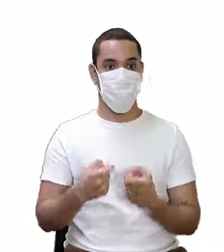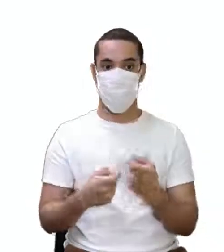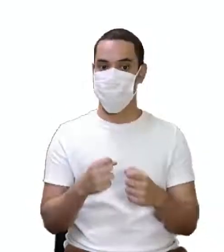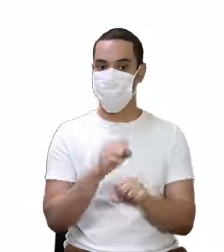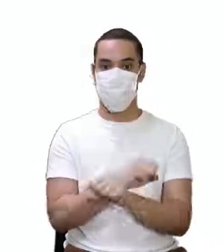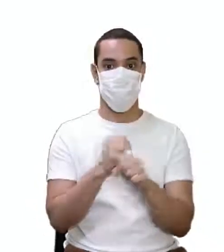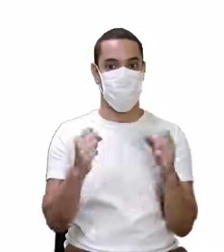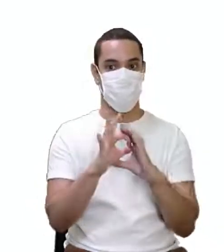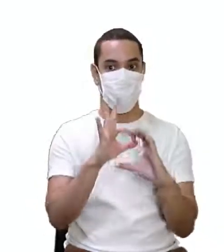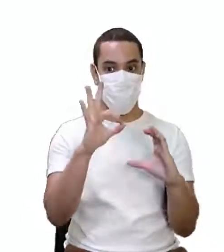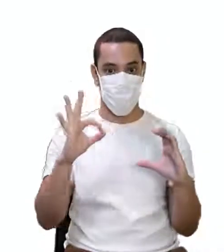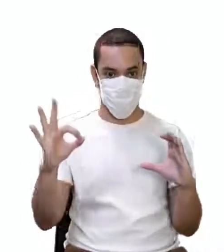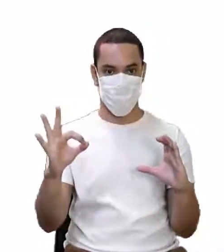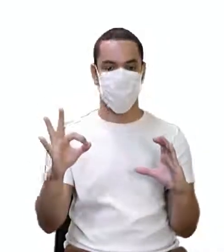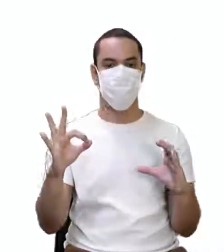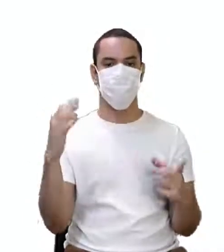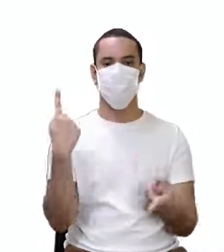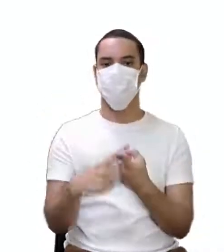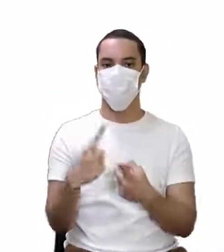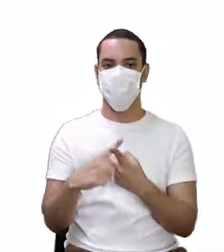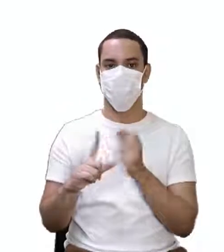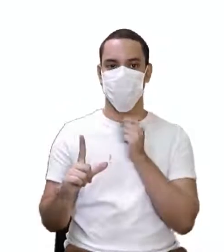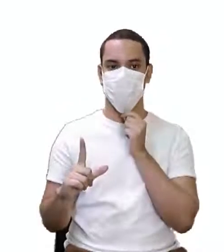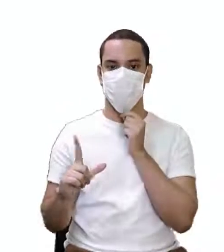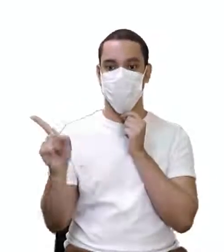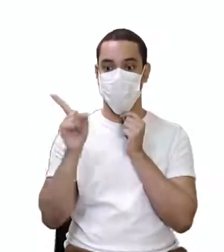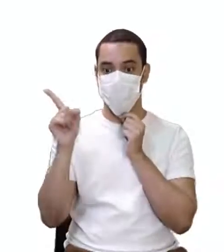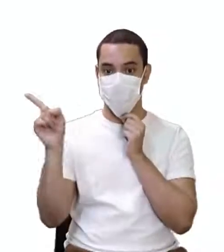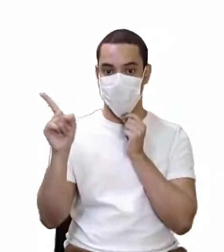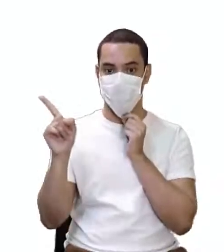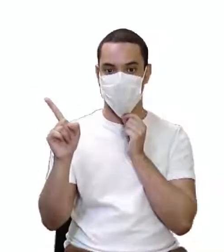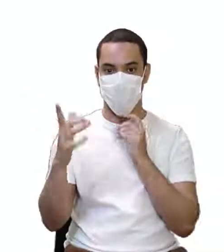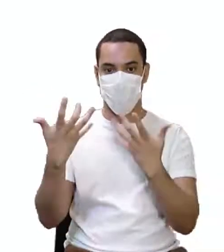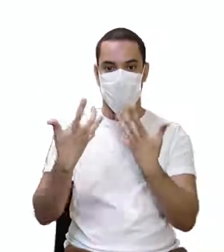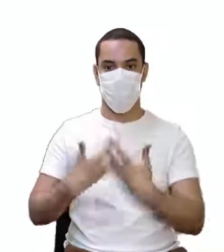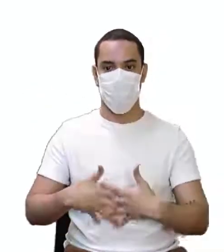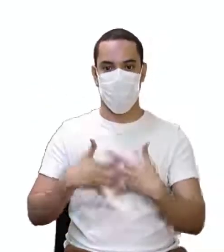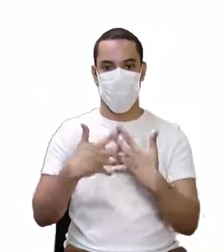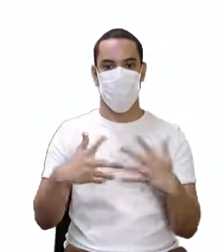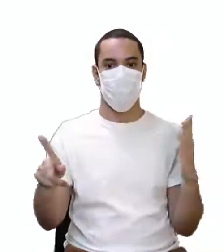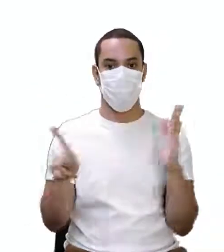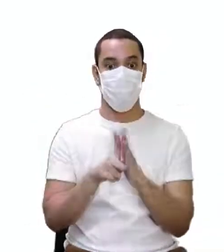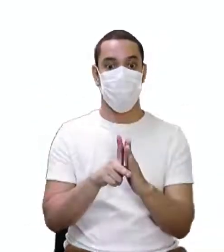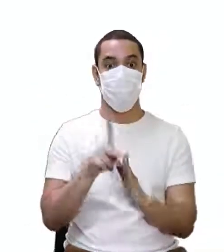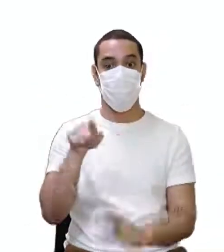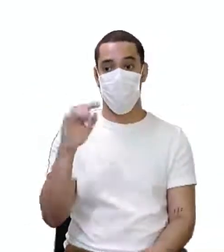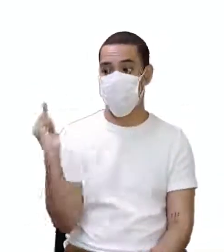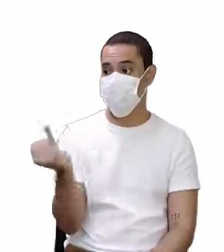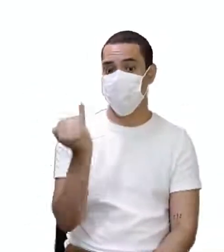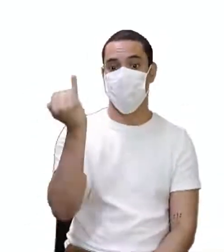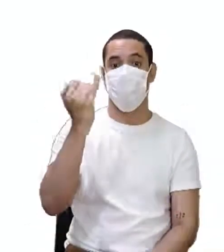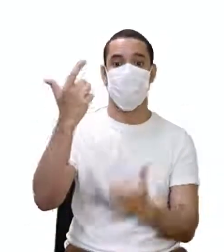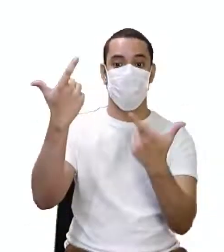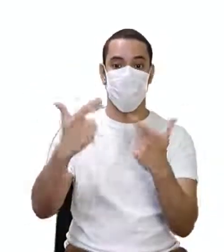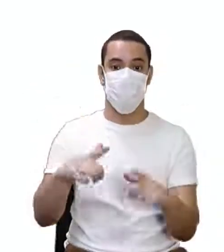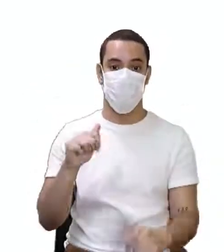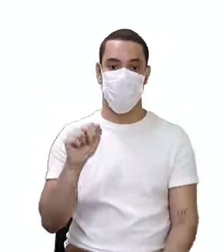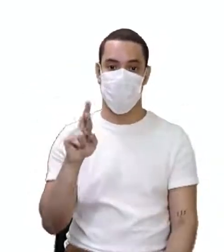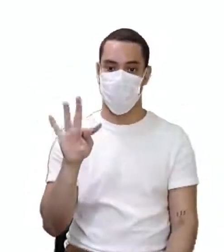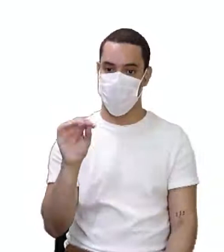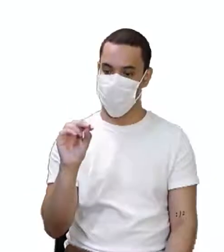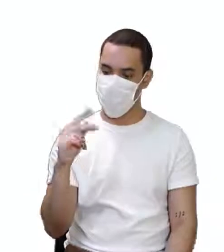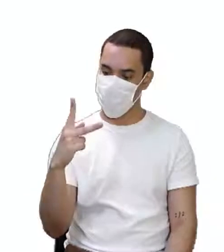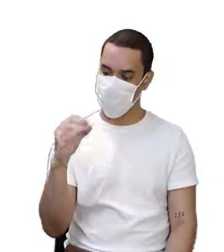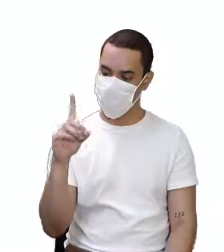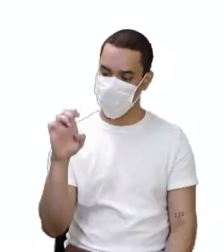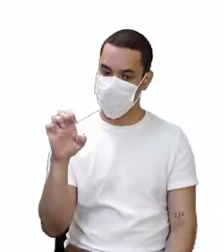dos gametas. Este mecanismo, é particularmente importante em artrópodes, com